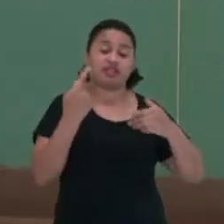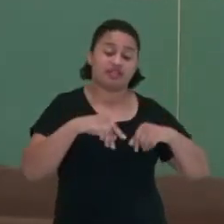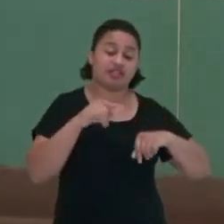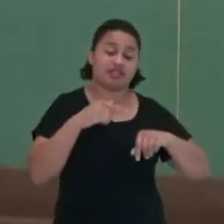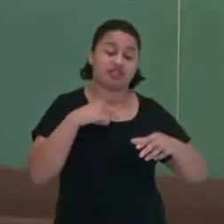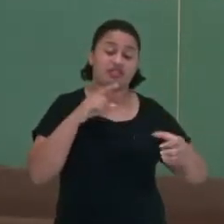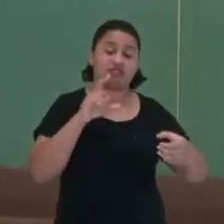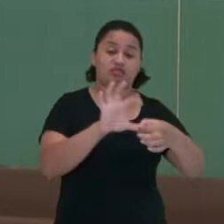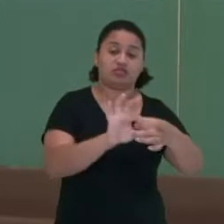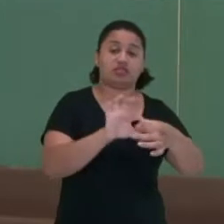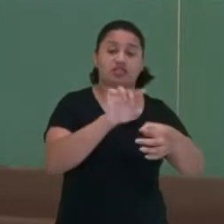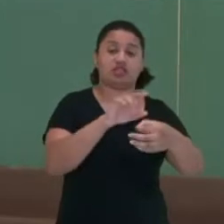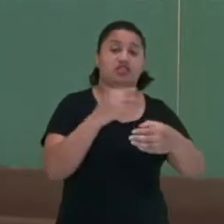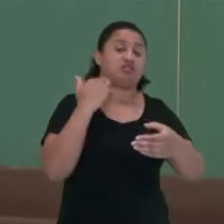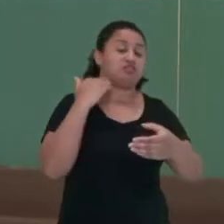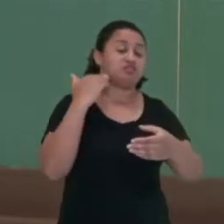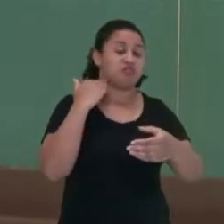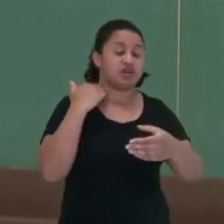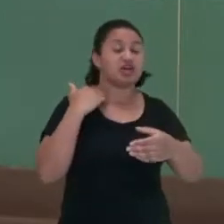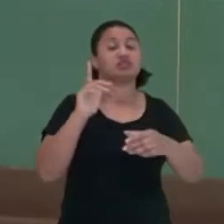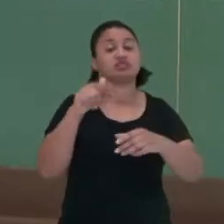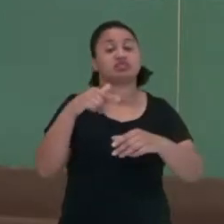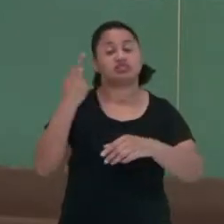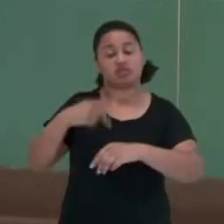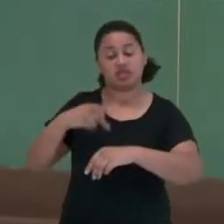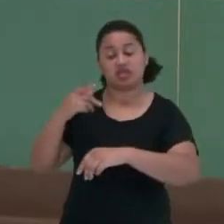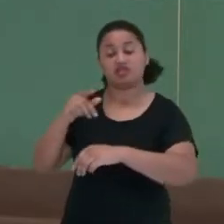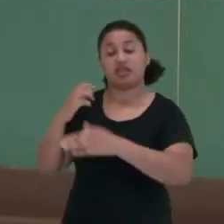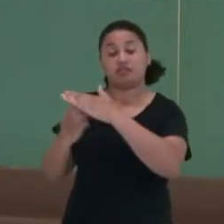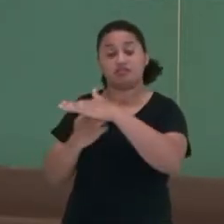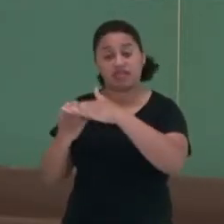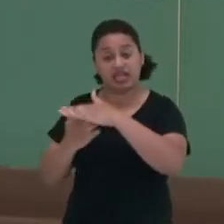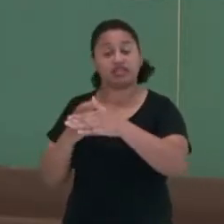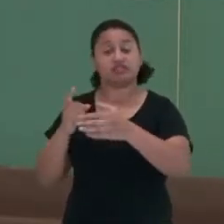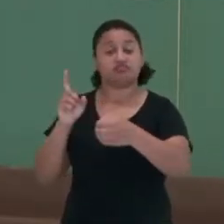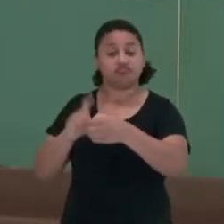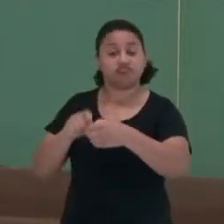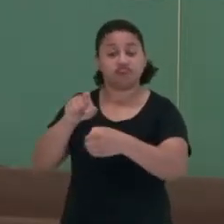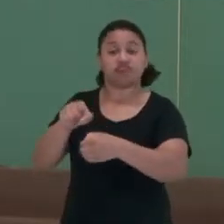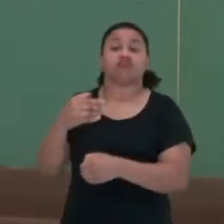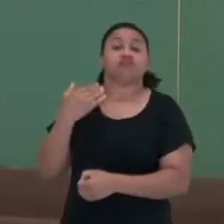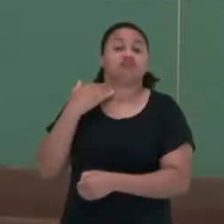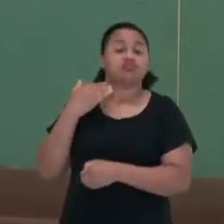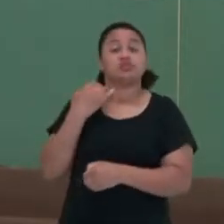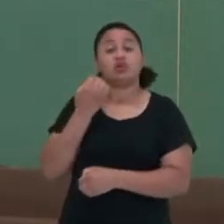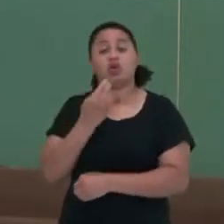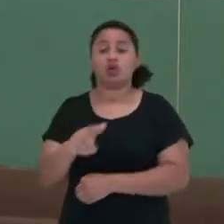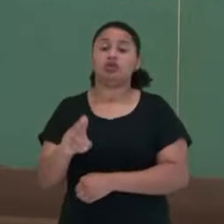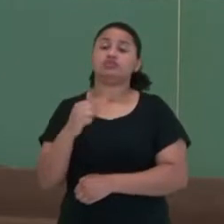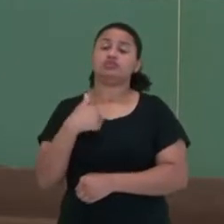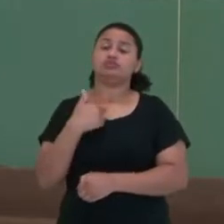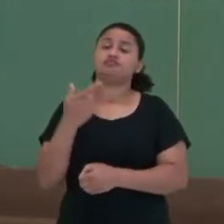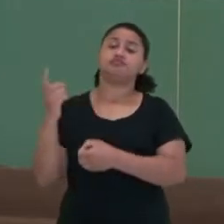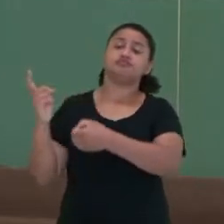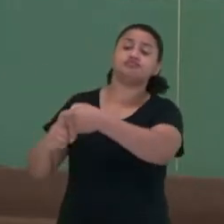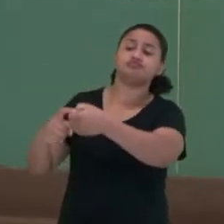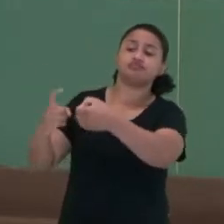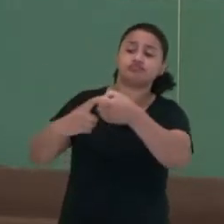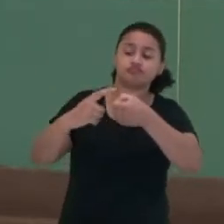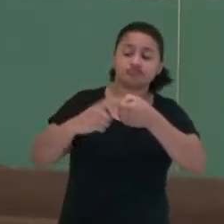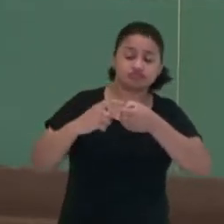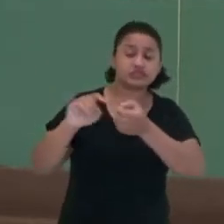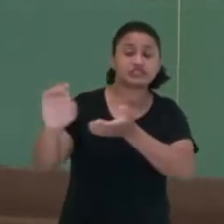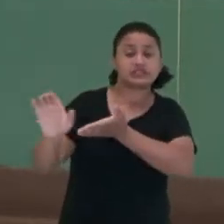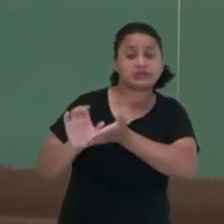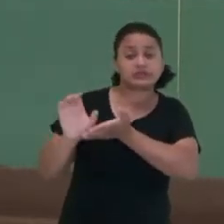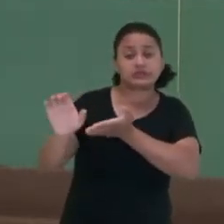banco, com a conta da sua empresa, tá? E também se ele vai ter que buscar parceiros, né?